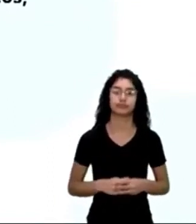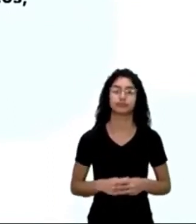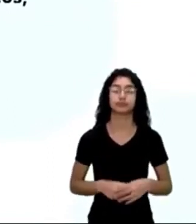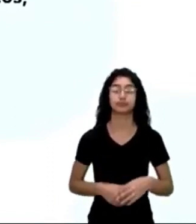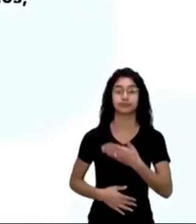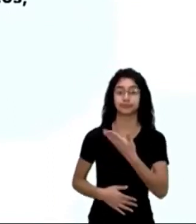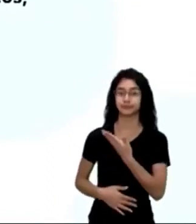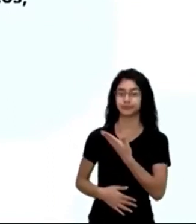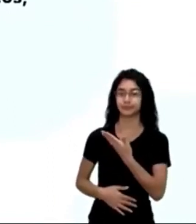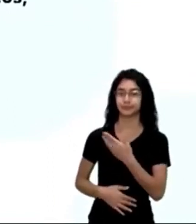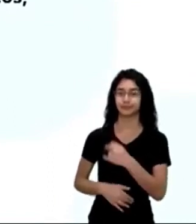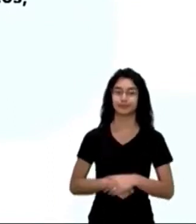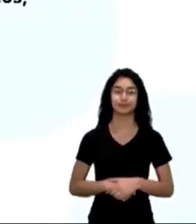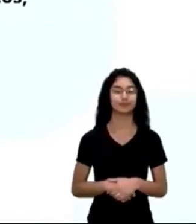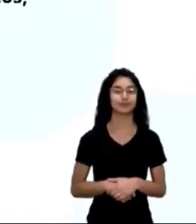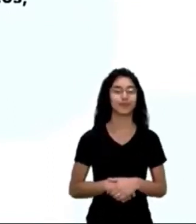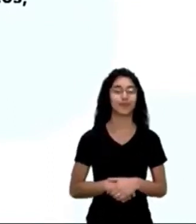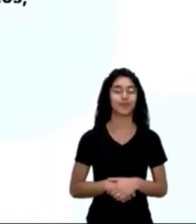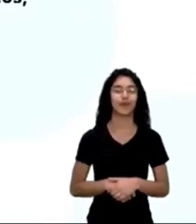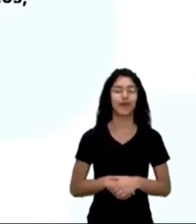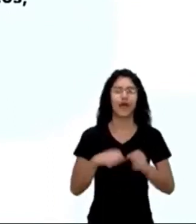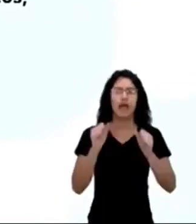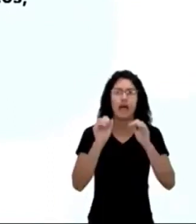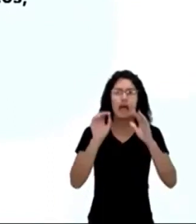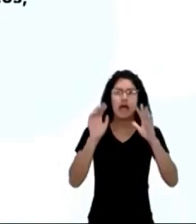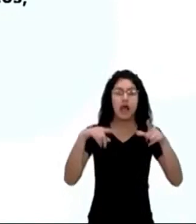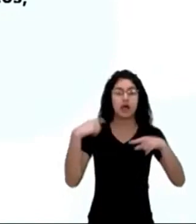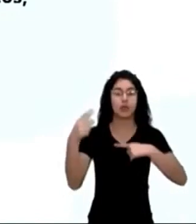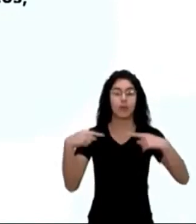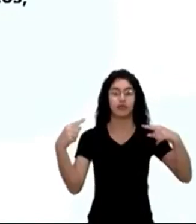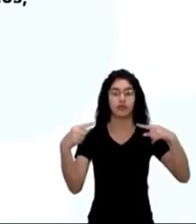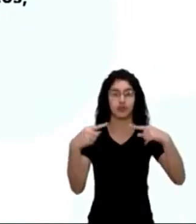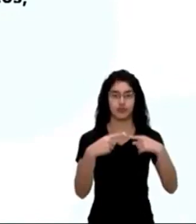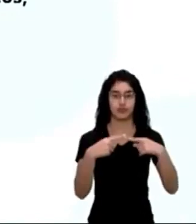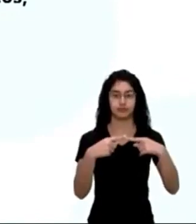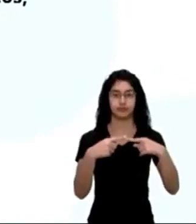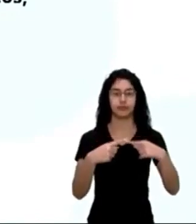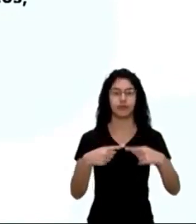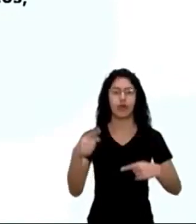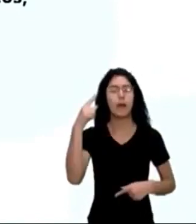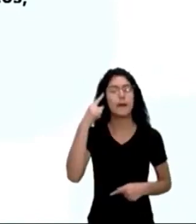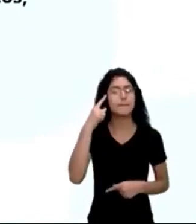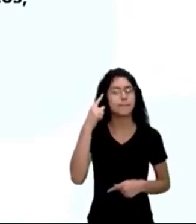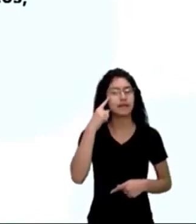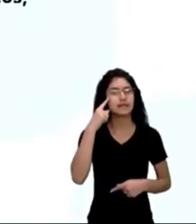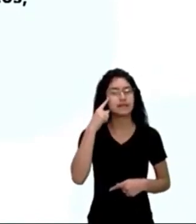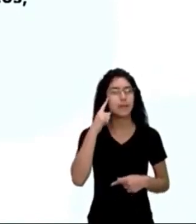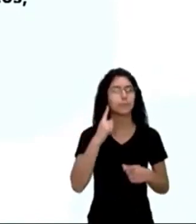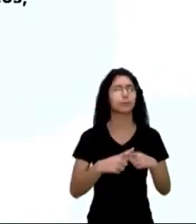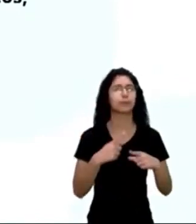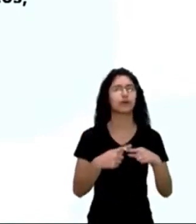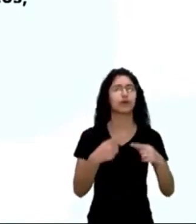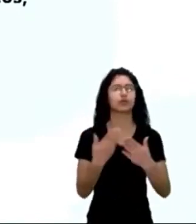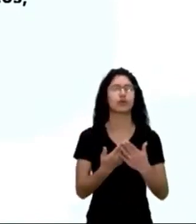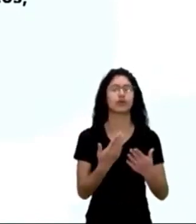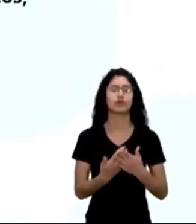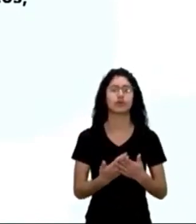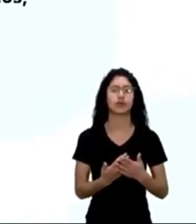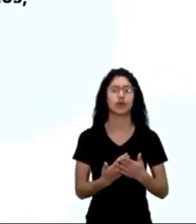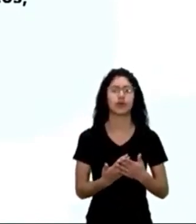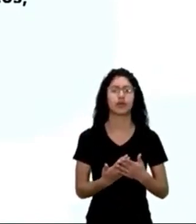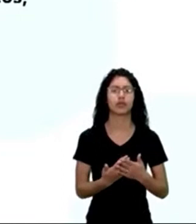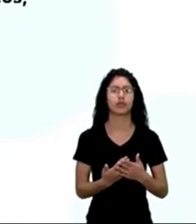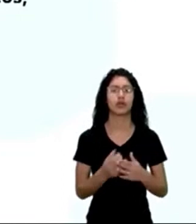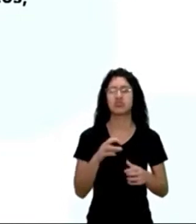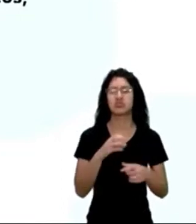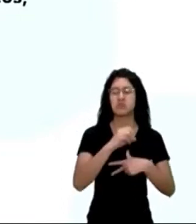persistente, tá bom? Ter claro o objetivo, ser firme e pensar nos motivos, né, que vão além de passar para o Enem,